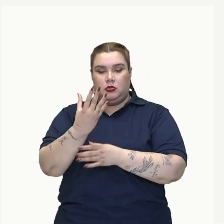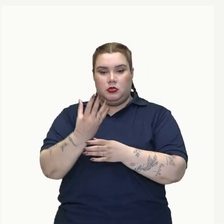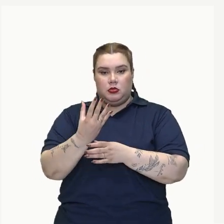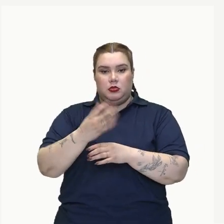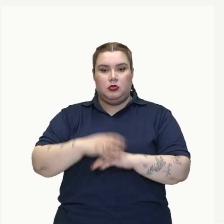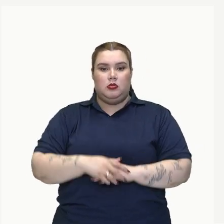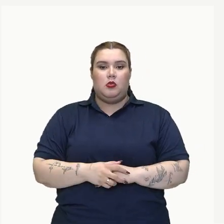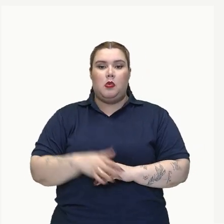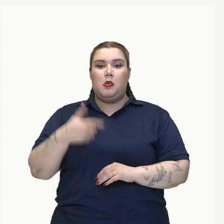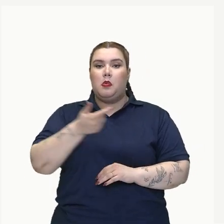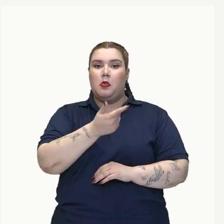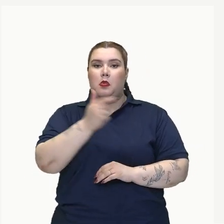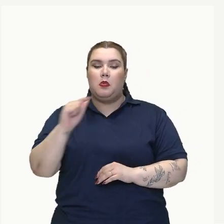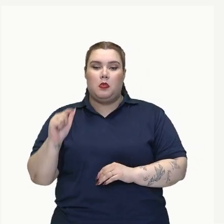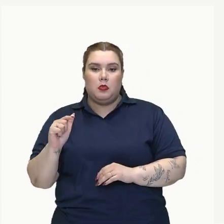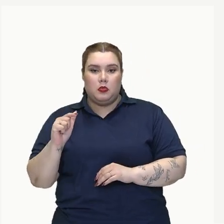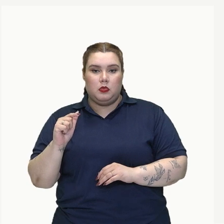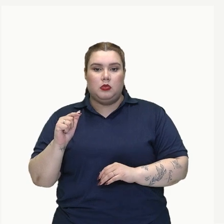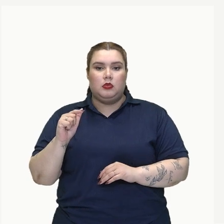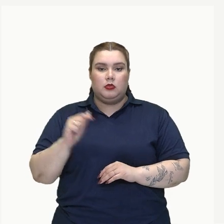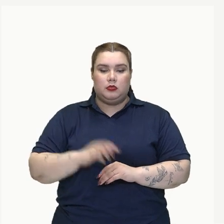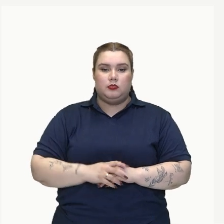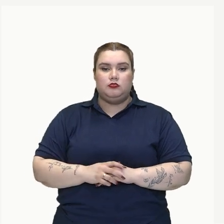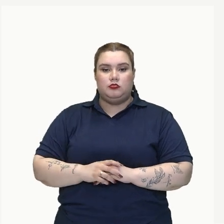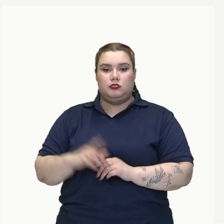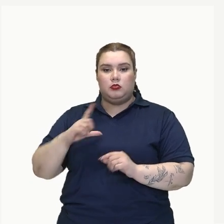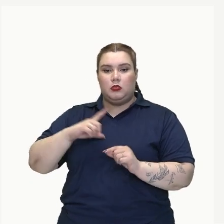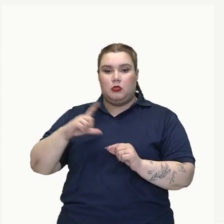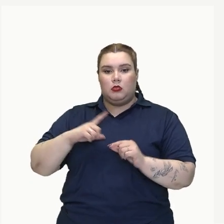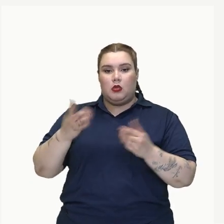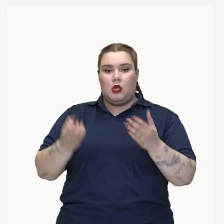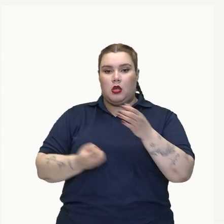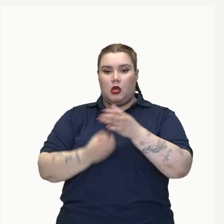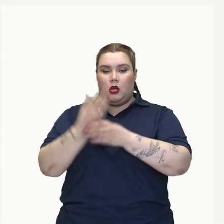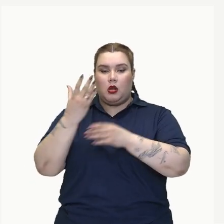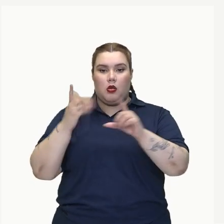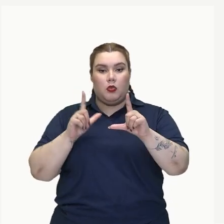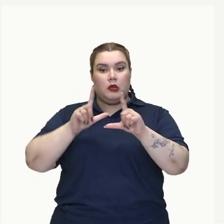representar também um triângulo,